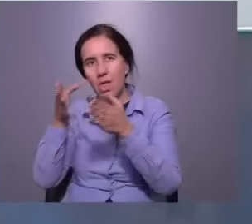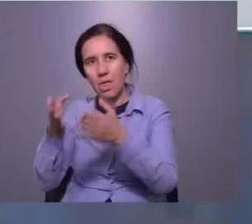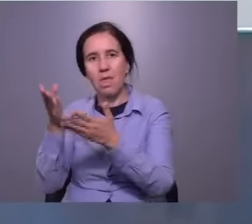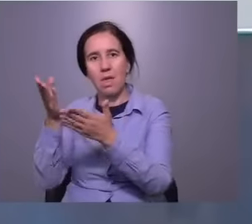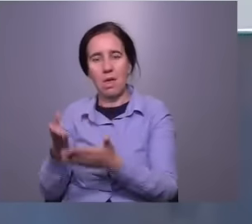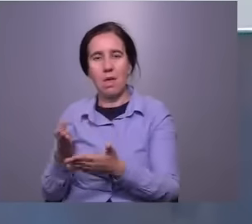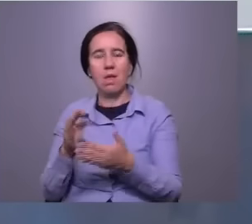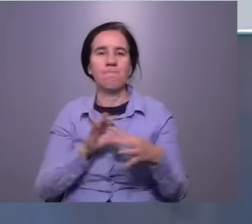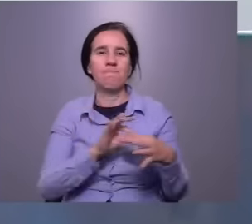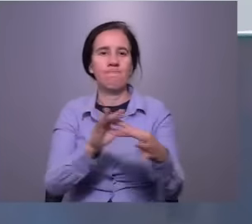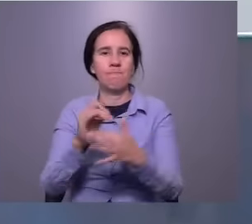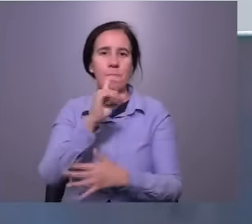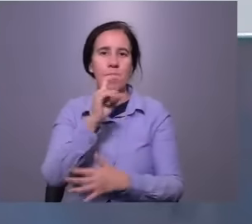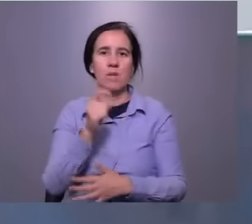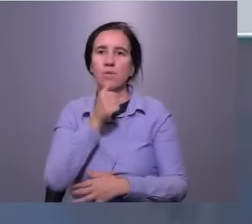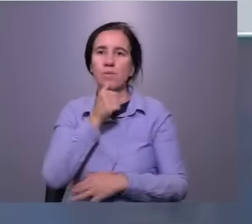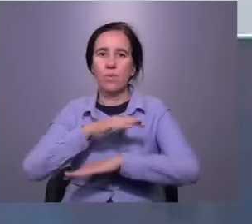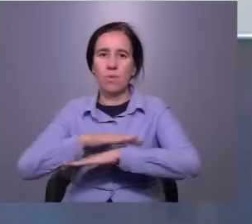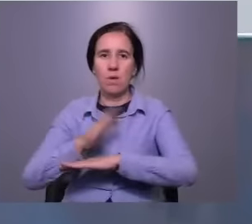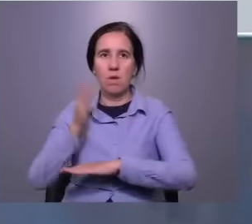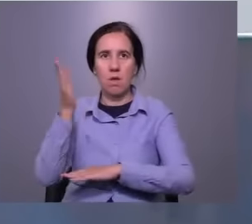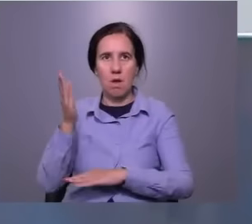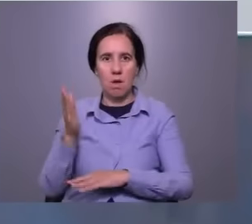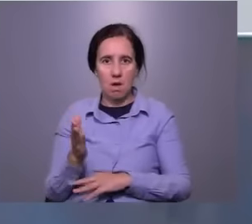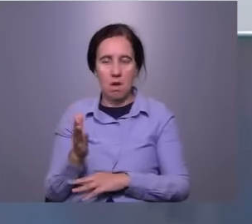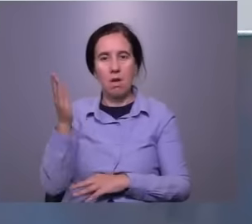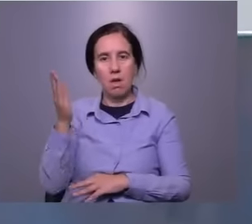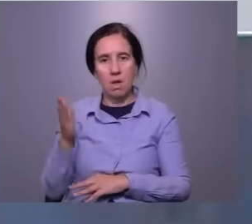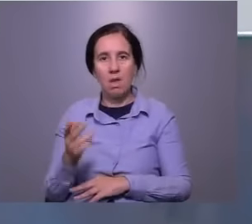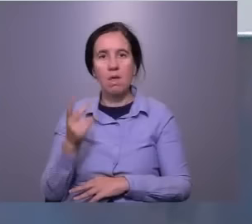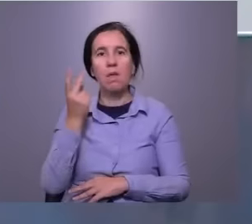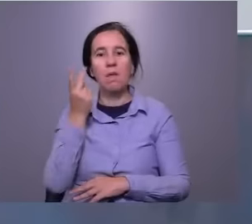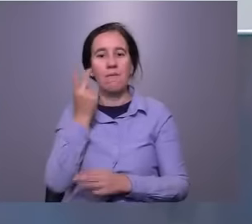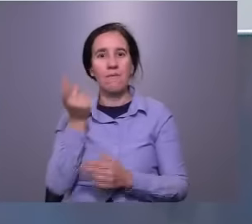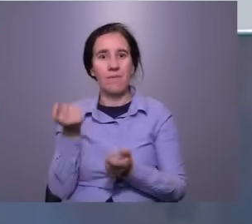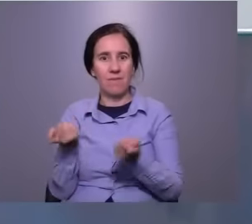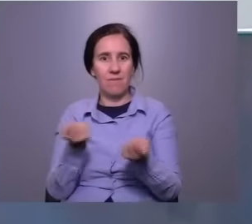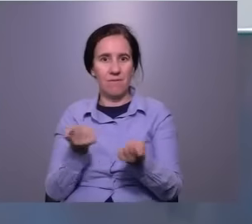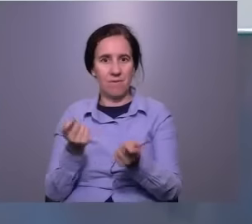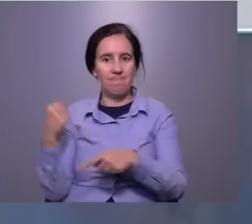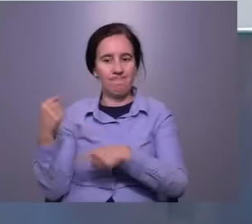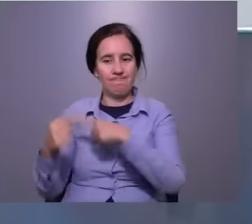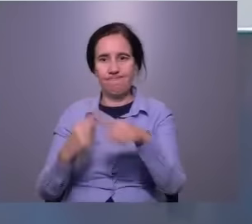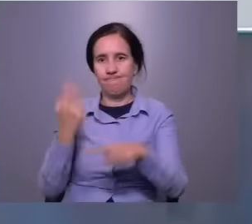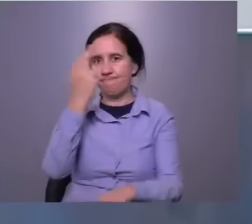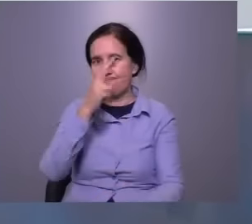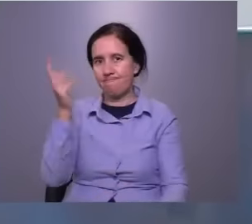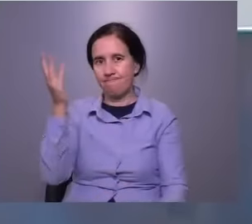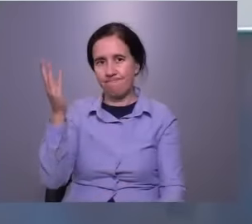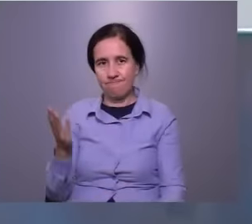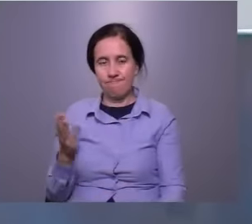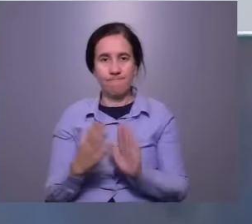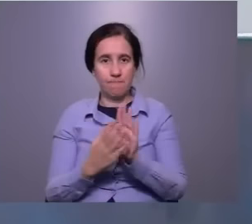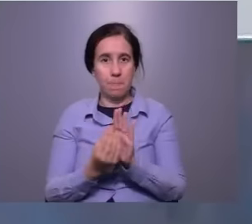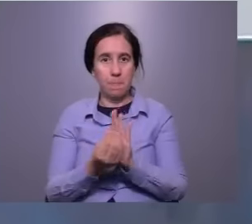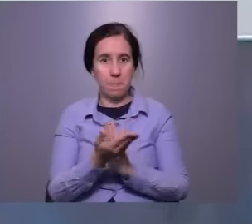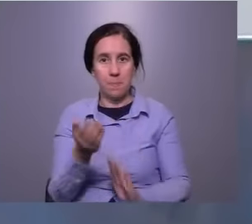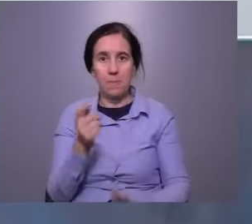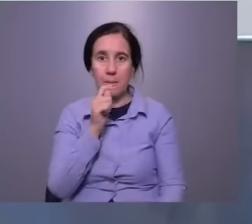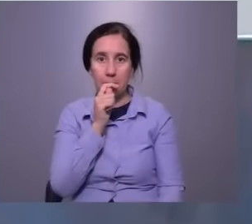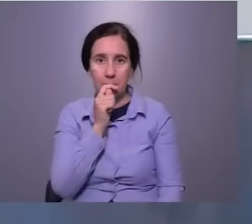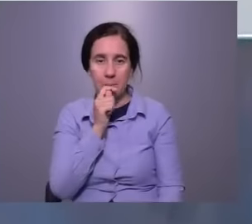Senhor Jesus Cristo, que disseste aos vossos apóstolos: deixo-vos a paz, dou-vos a minha paz, não olheis aos nossos pecados, mas à